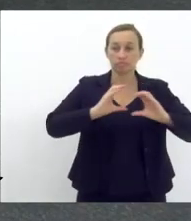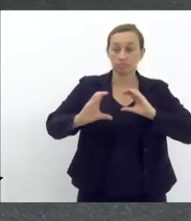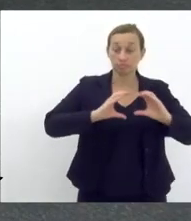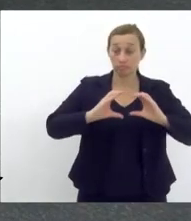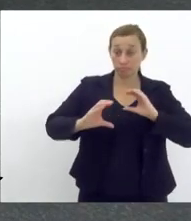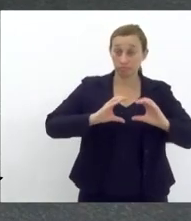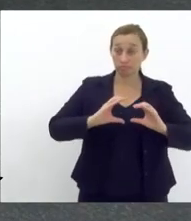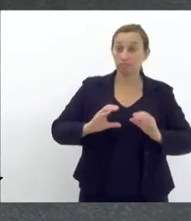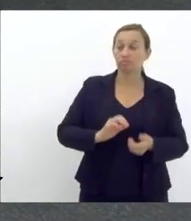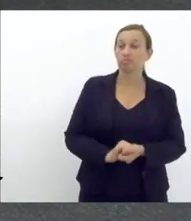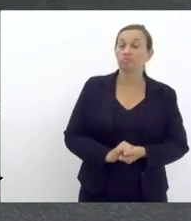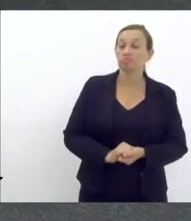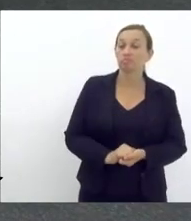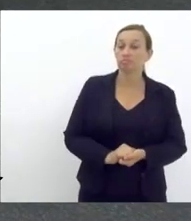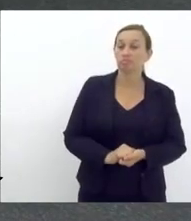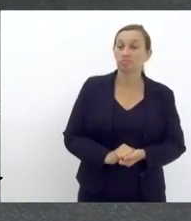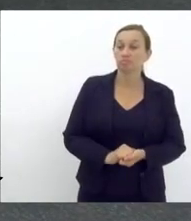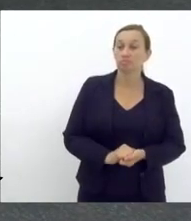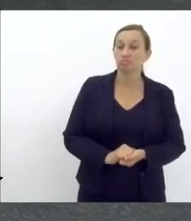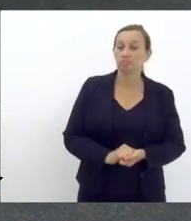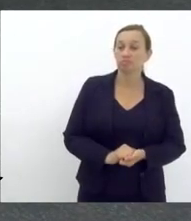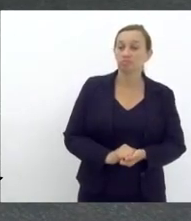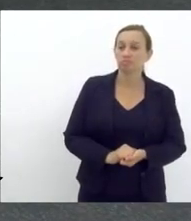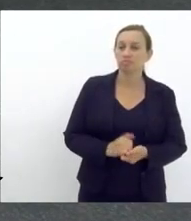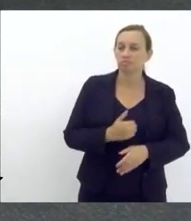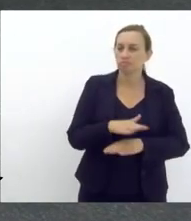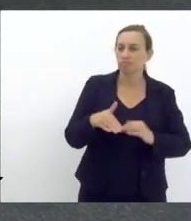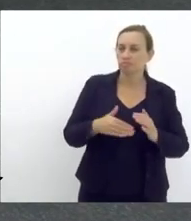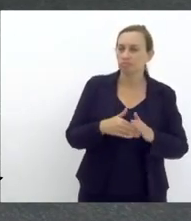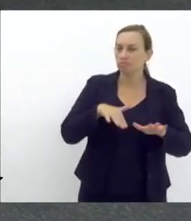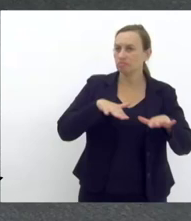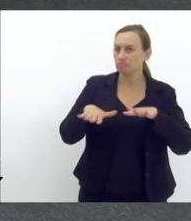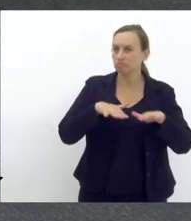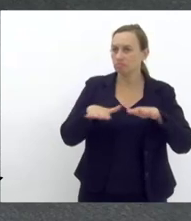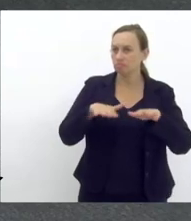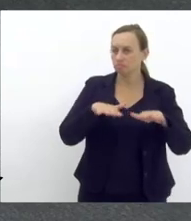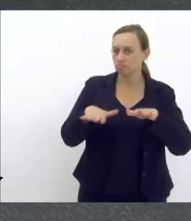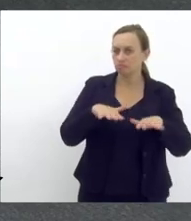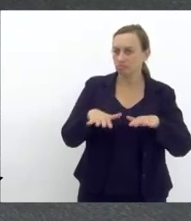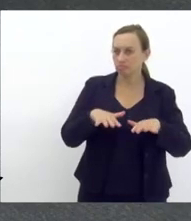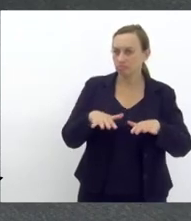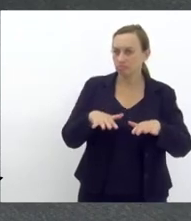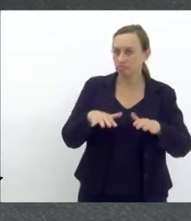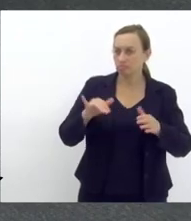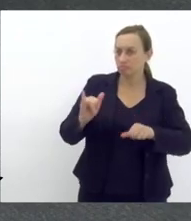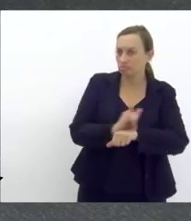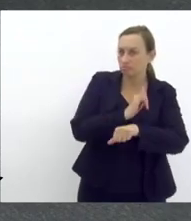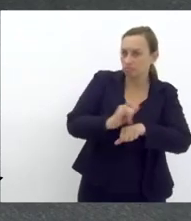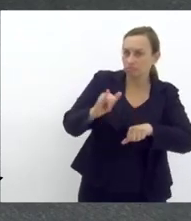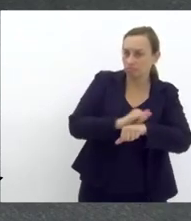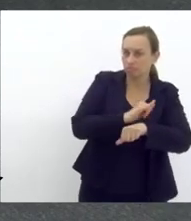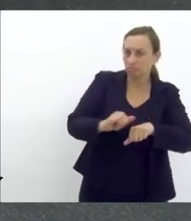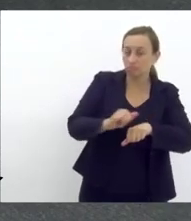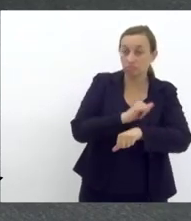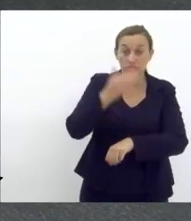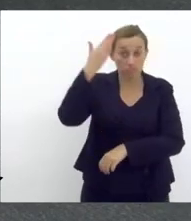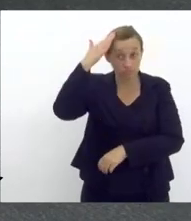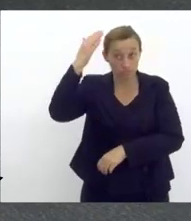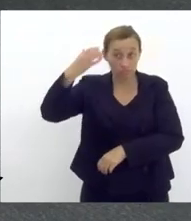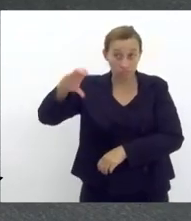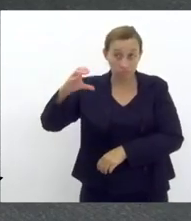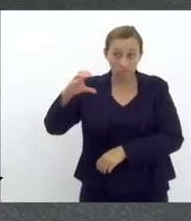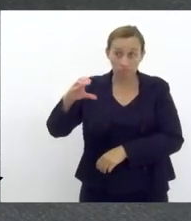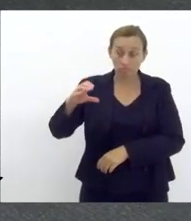massas a partir de todo o movimento de desbaratar o lava jatismo de Curitiba que